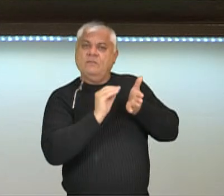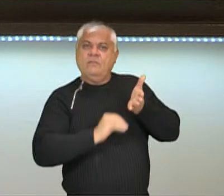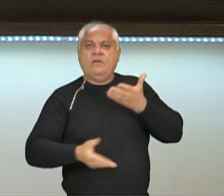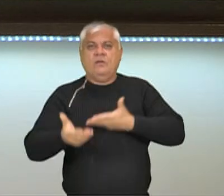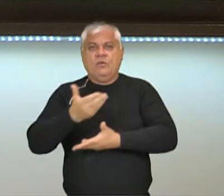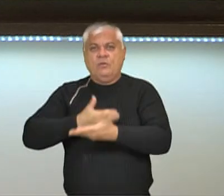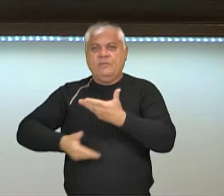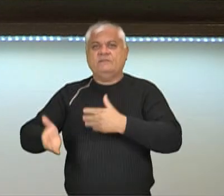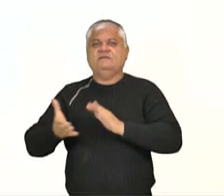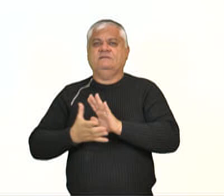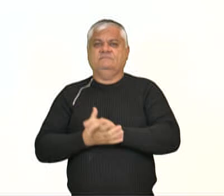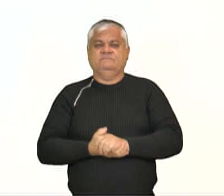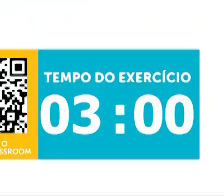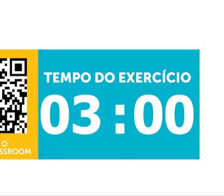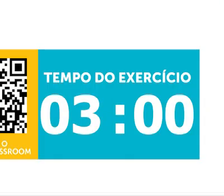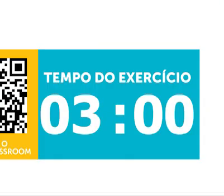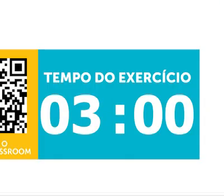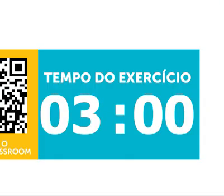seus colegas.